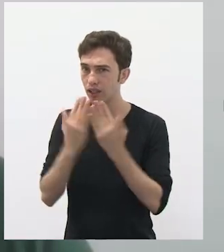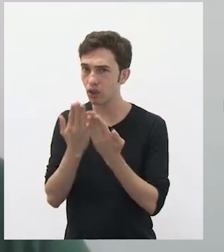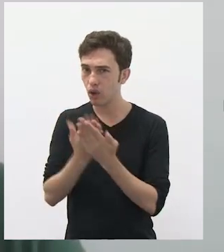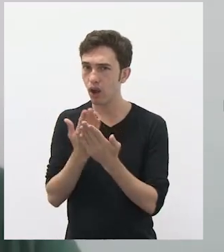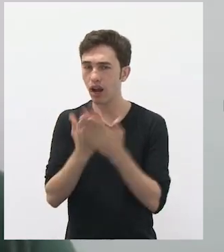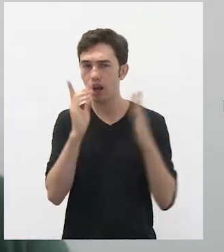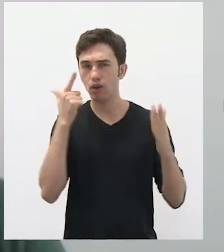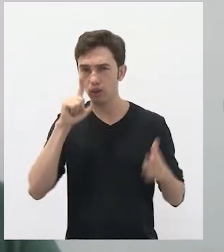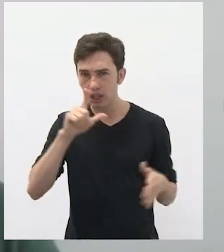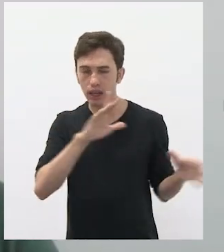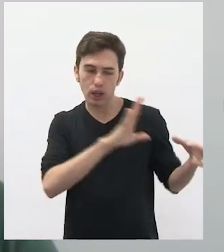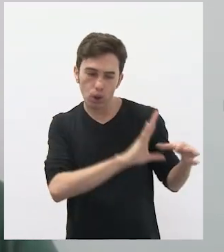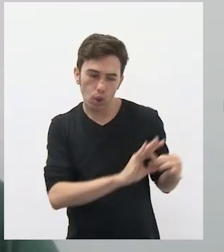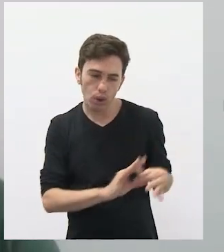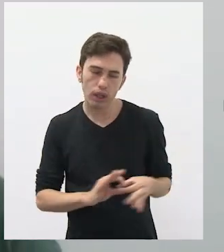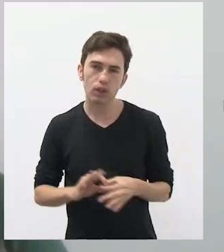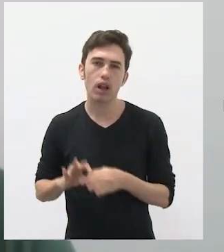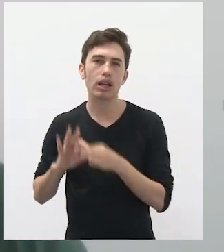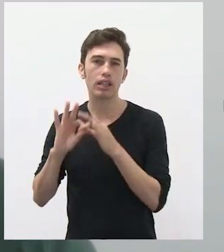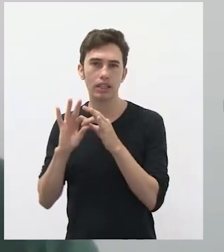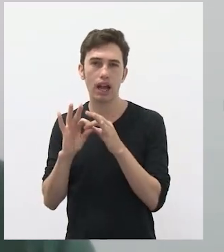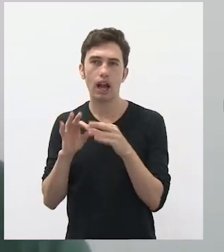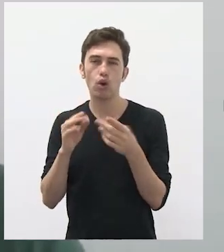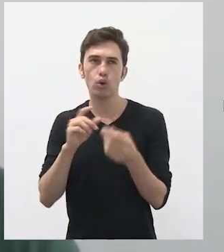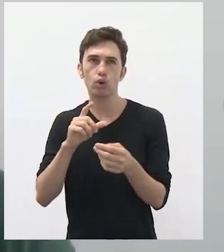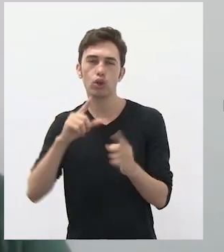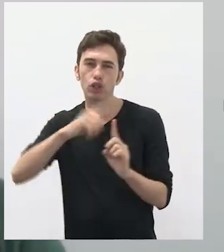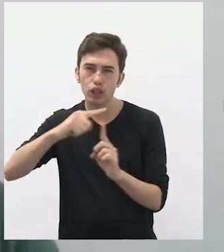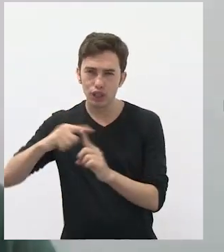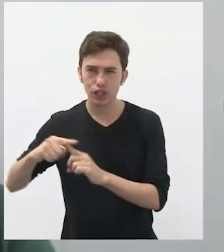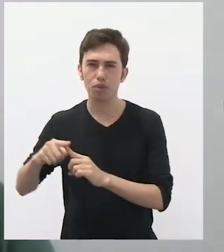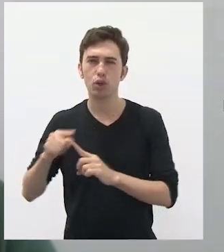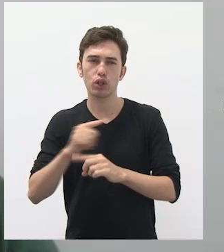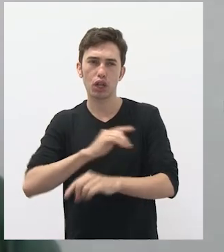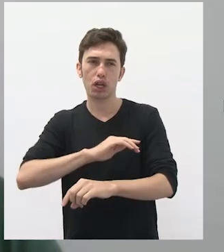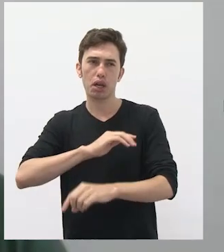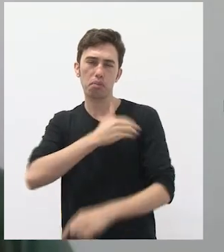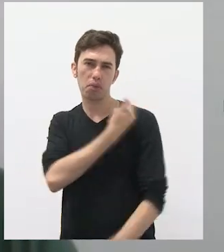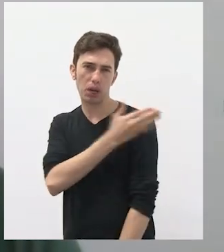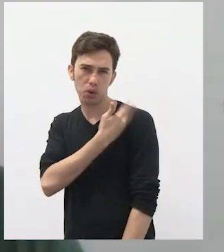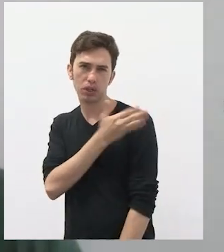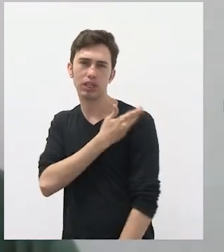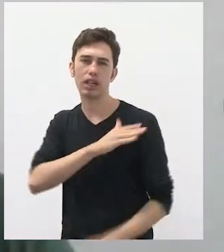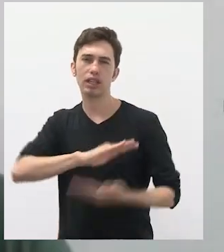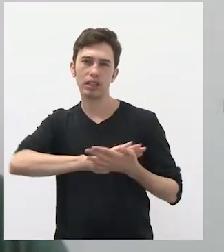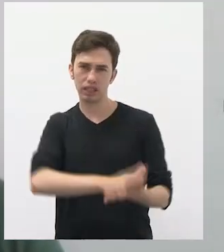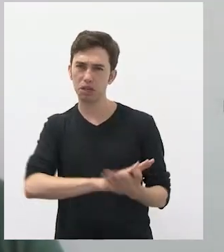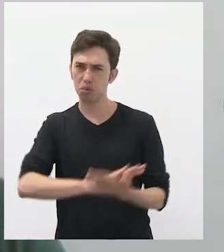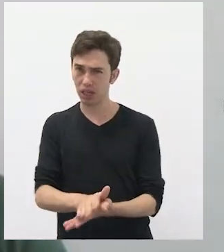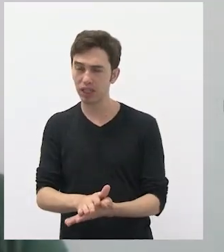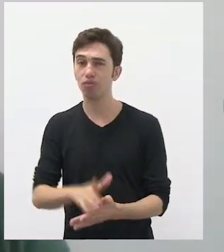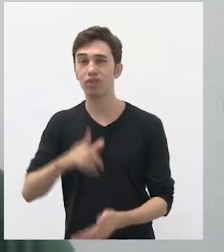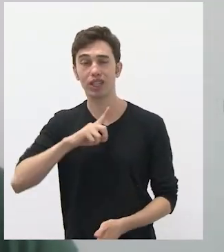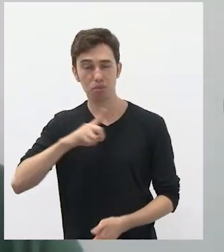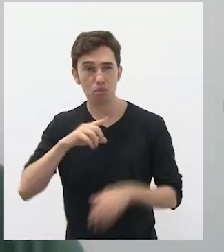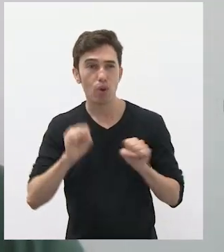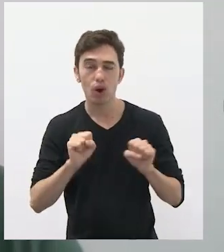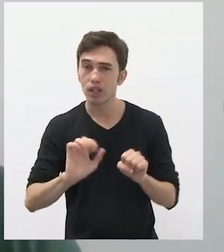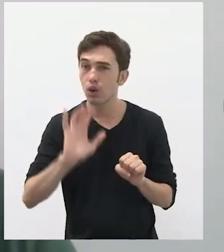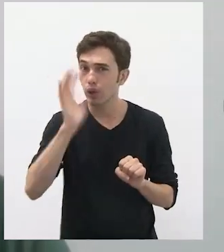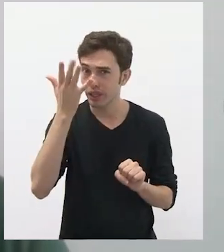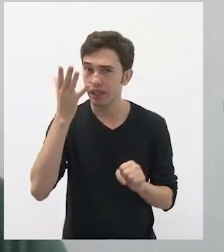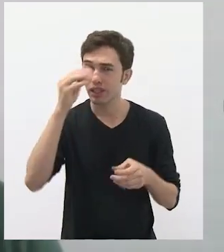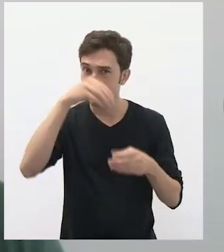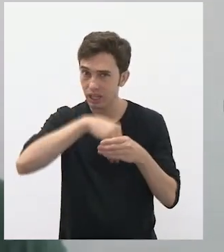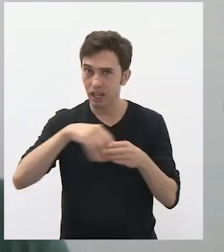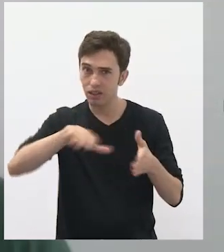contextualiza, né, os tipos de preconceito, de violência que pode estar existindo ali e, de alguma forma, prejudicando ali